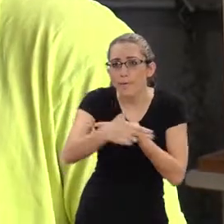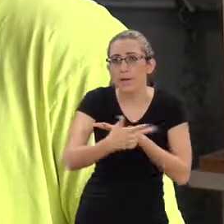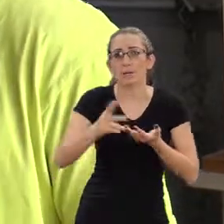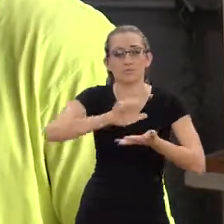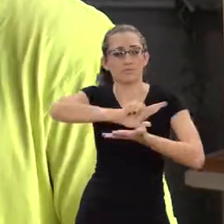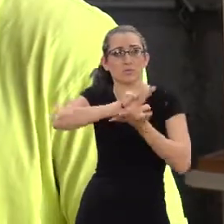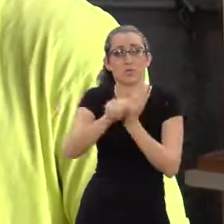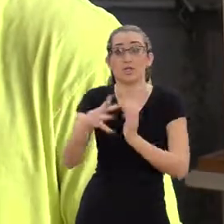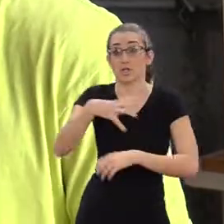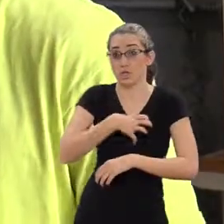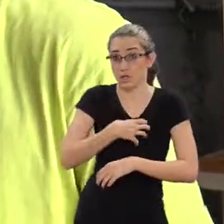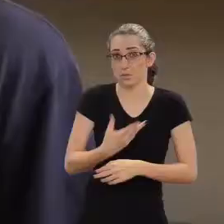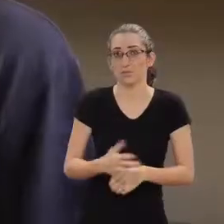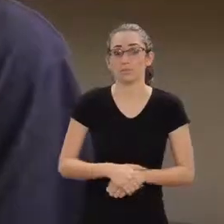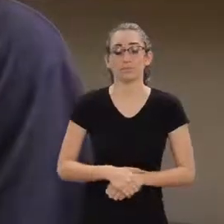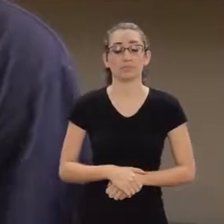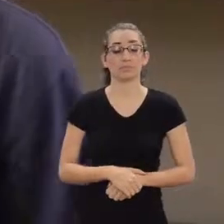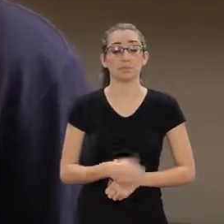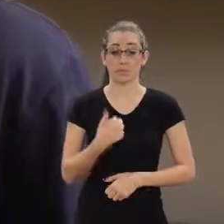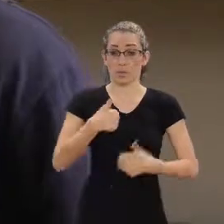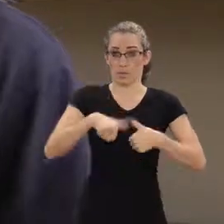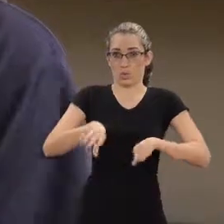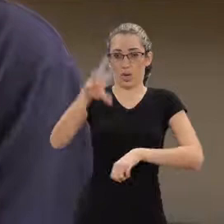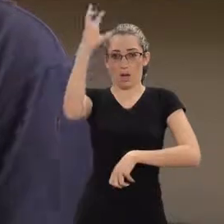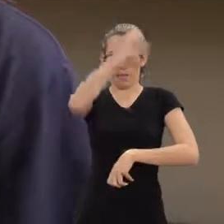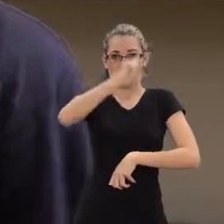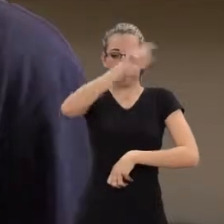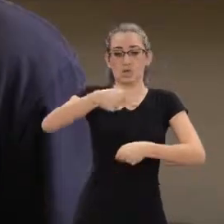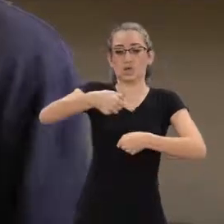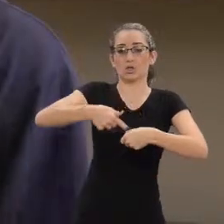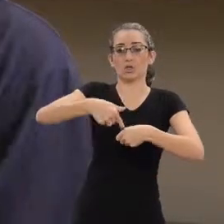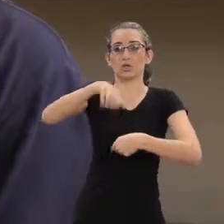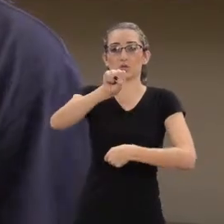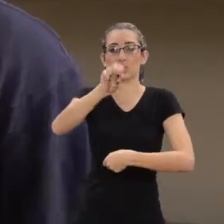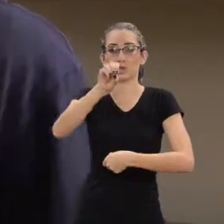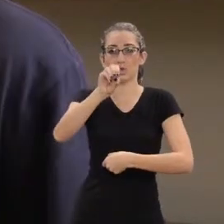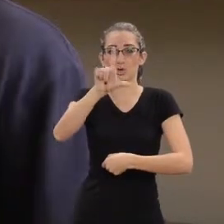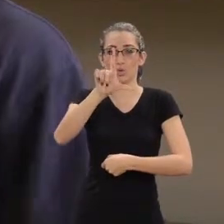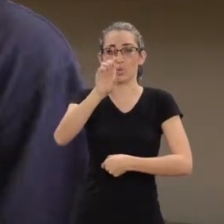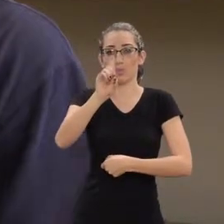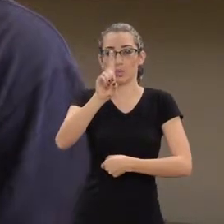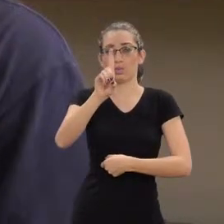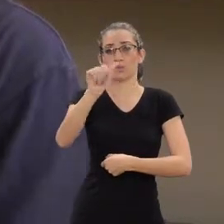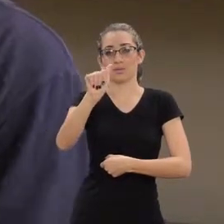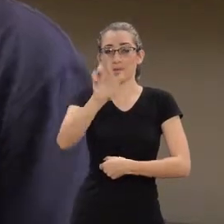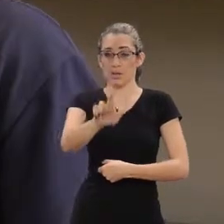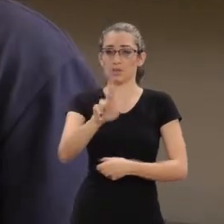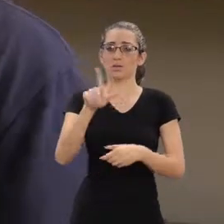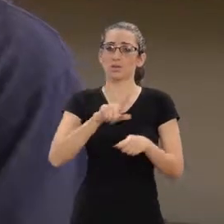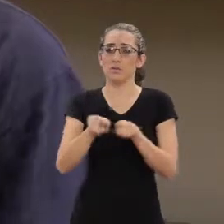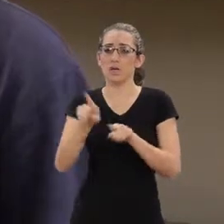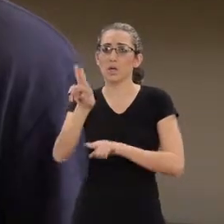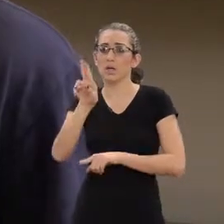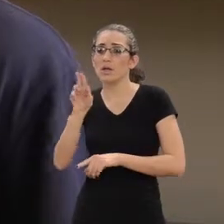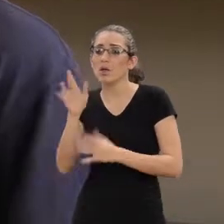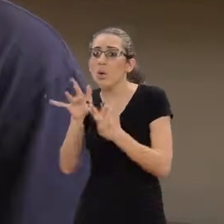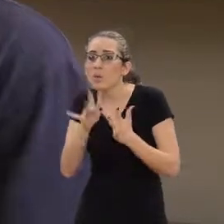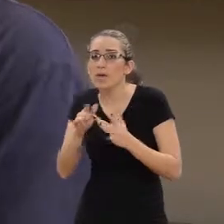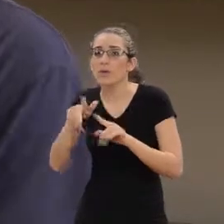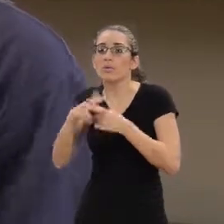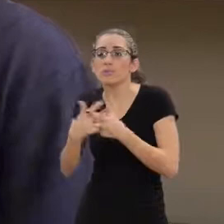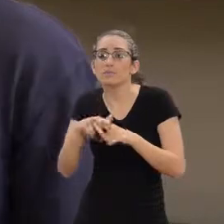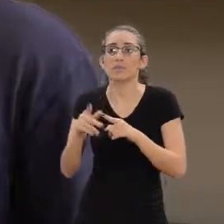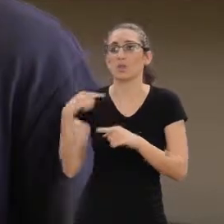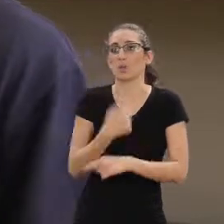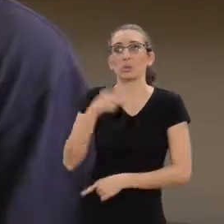dobrar, cortar, enfim. Eu estou aprendendo a soldar, aí, a usar várias ferramentas que a gente não tem o contato direto